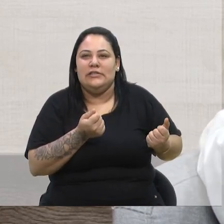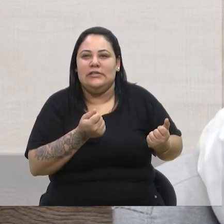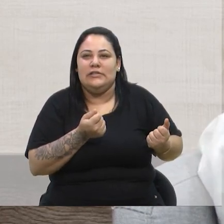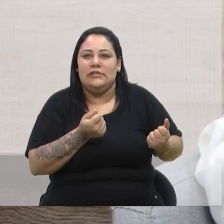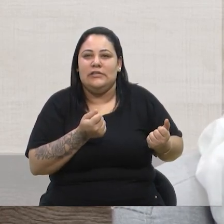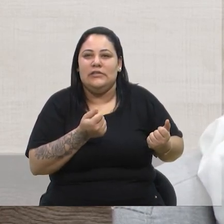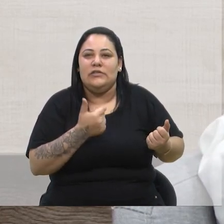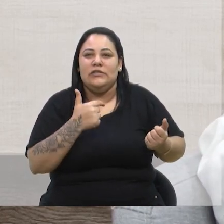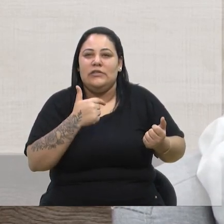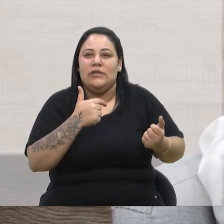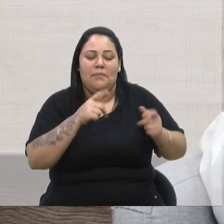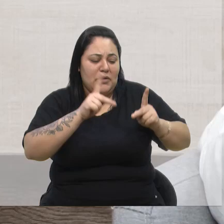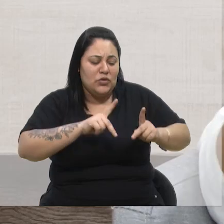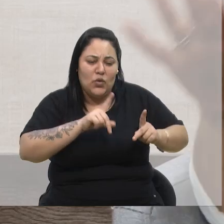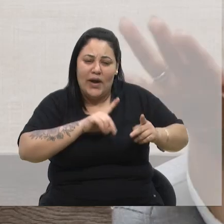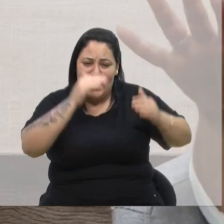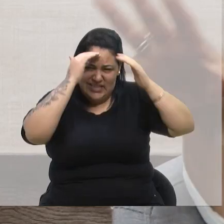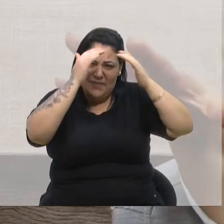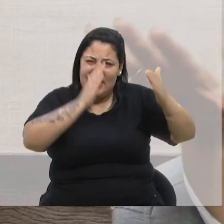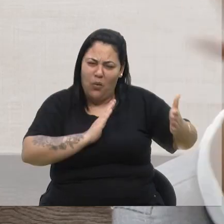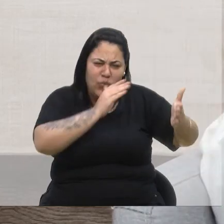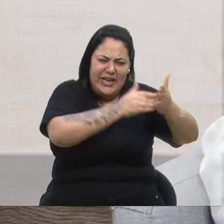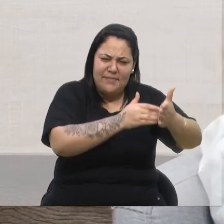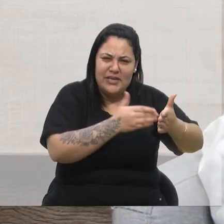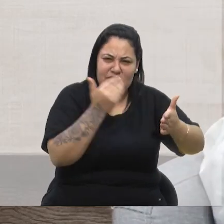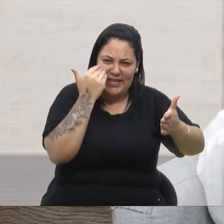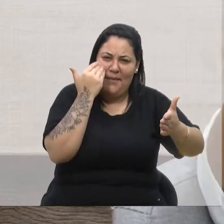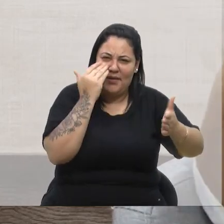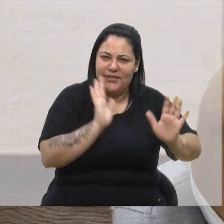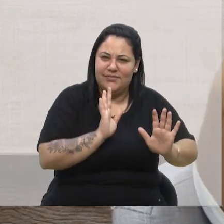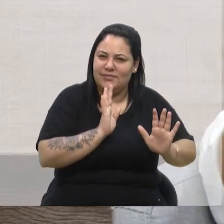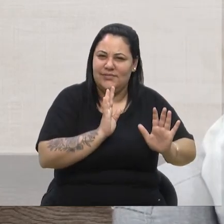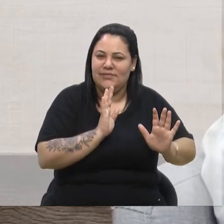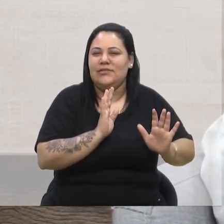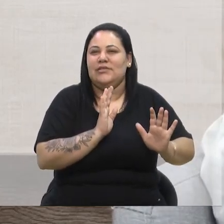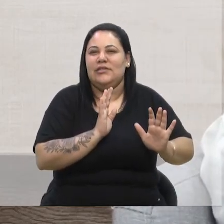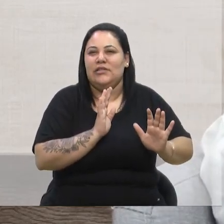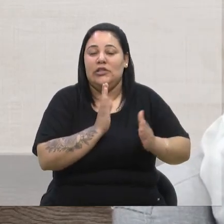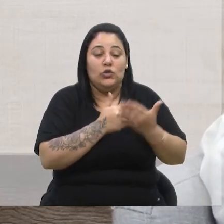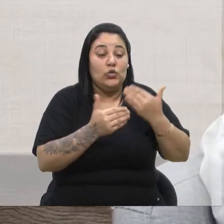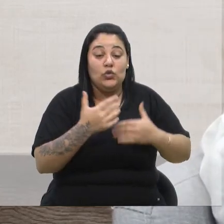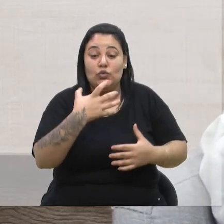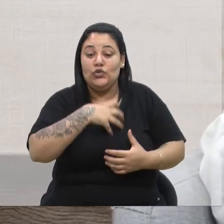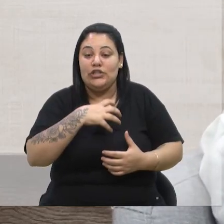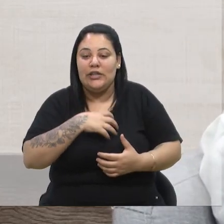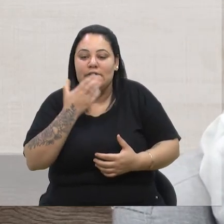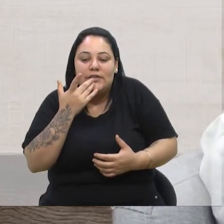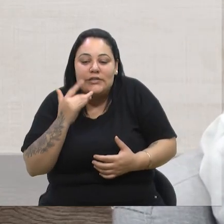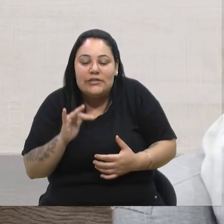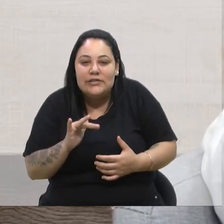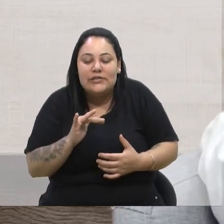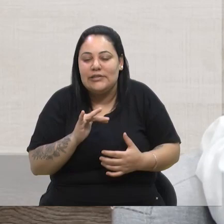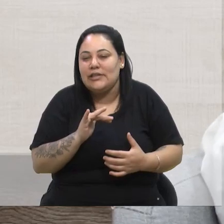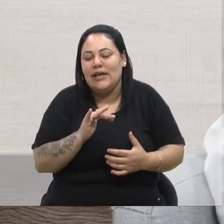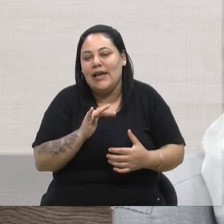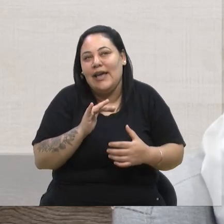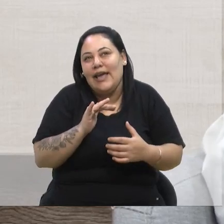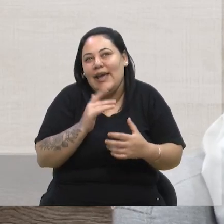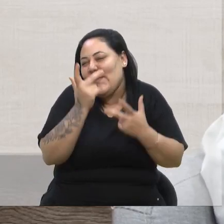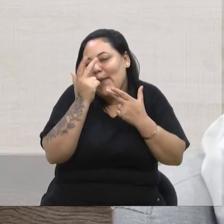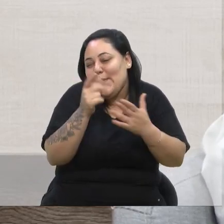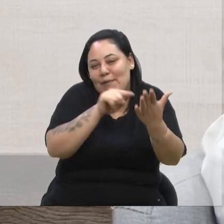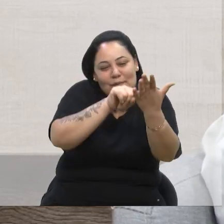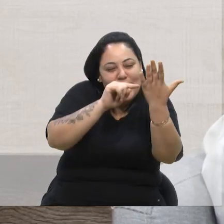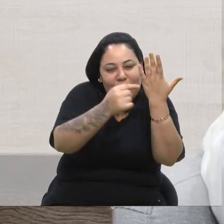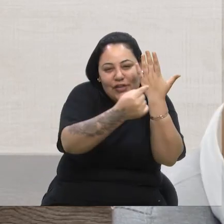ser quem ela pode ser, e tudo em forma de conto, para ficar mais como uma metáfora mesmo,